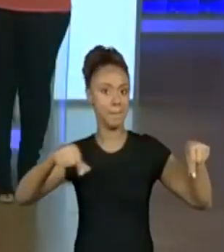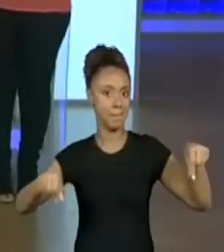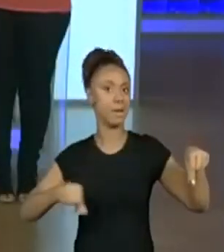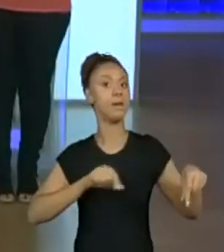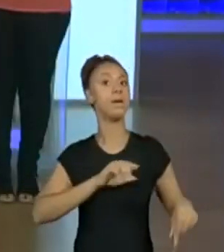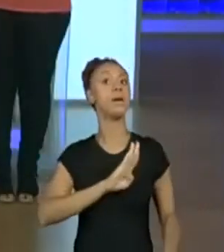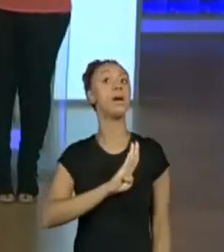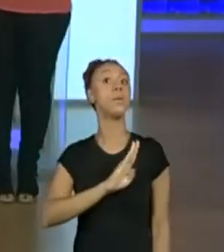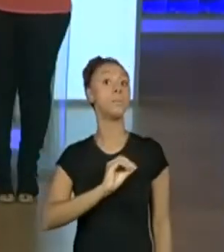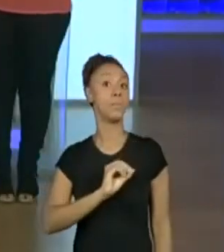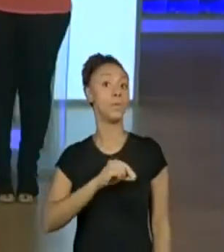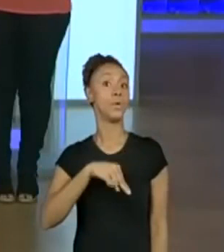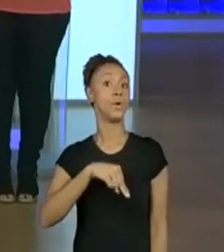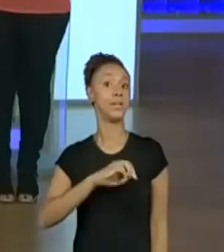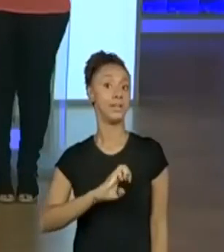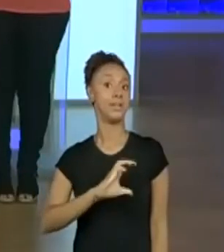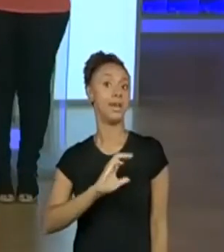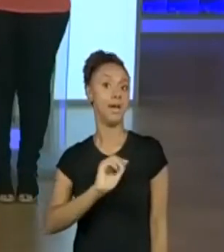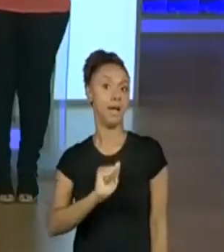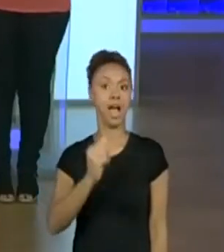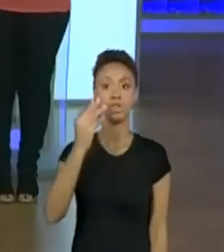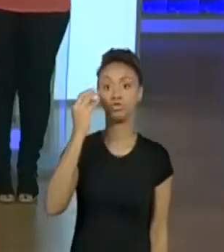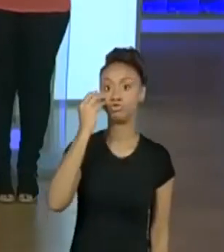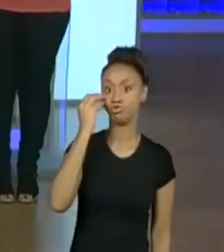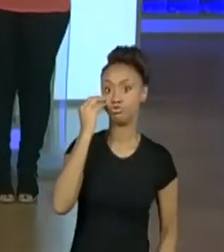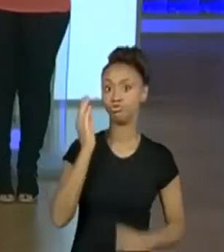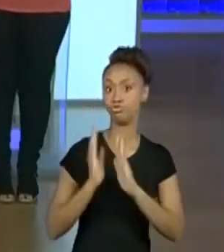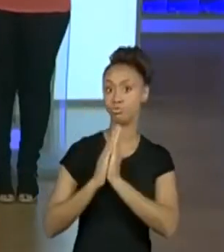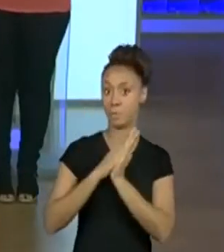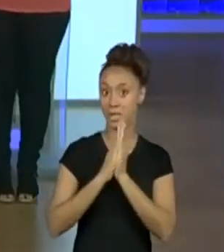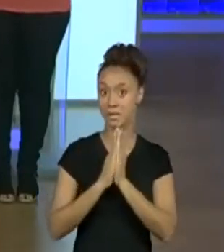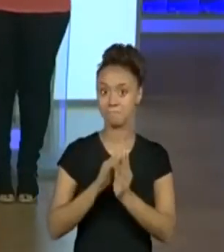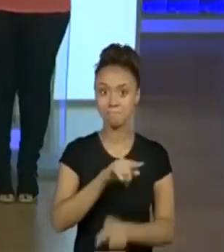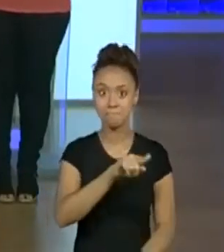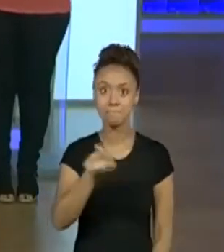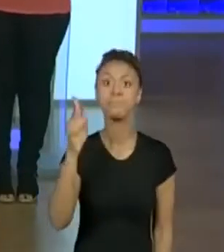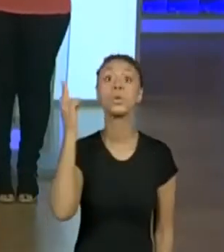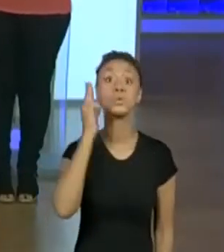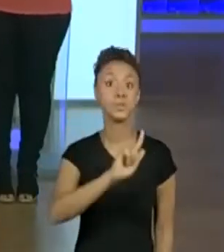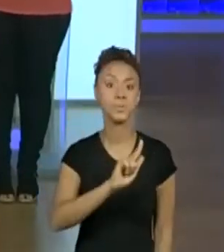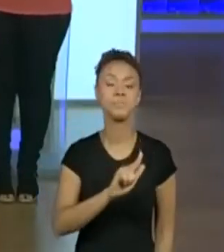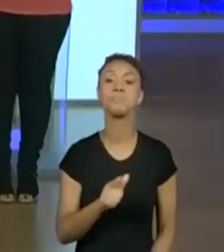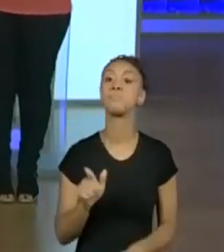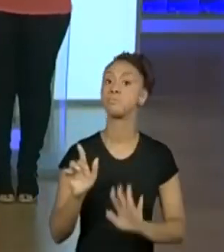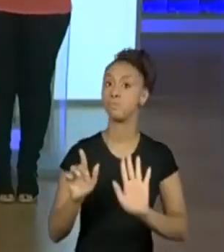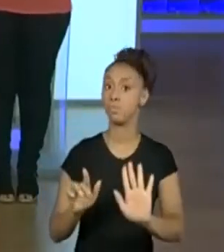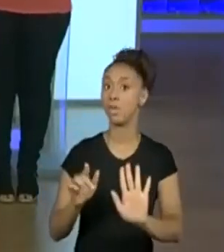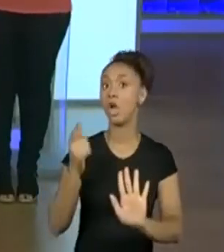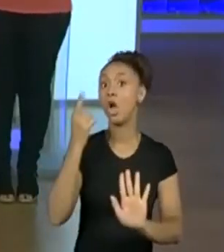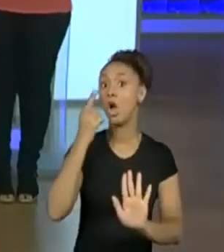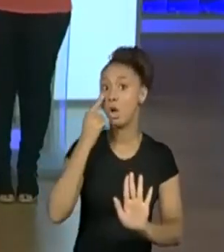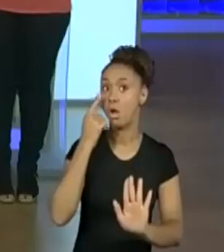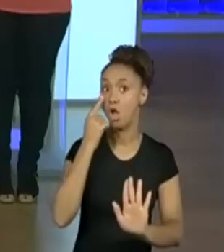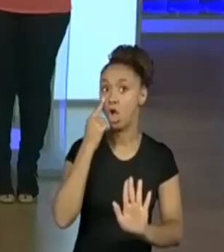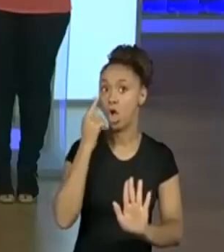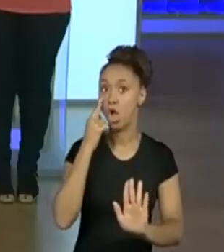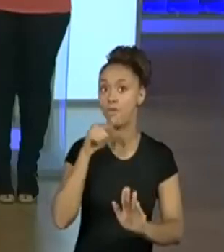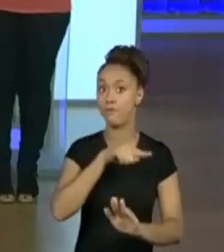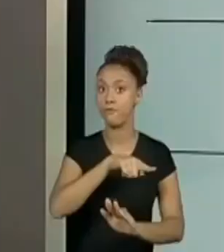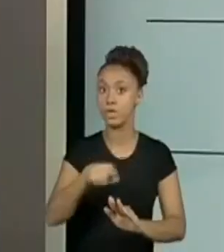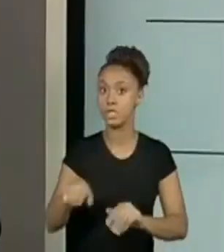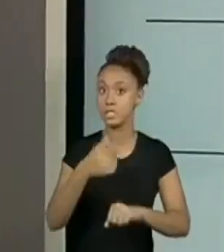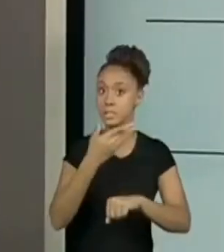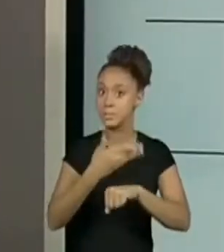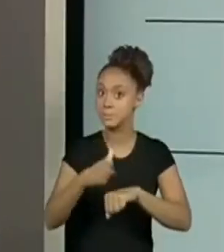certo? Todo mundo conseguiu? Lembrando que vocês vão fazer essa atividade,